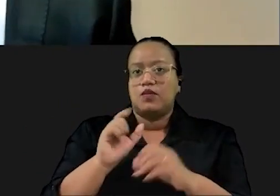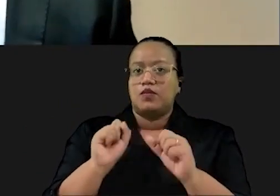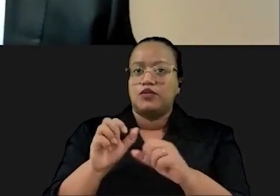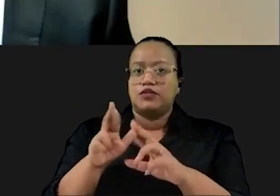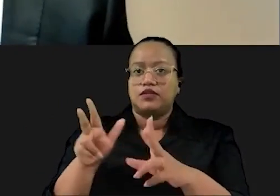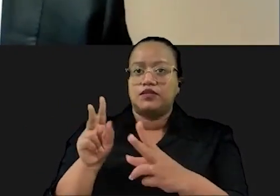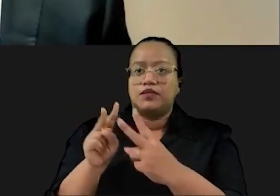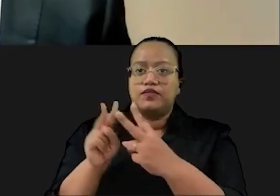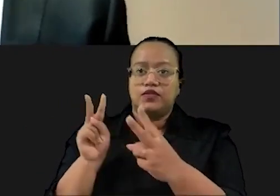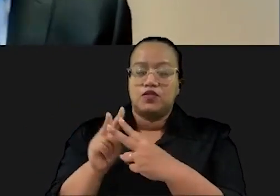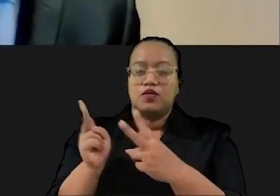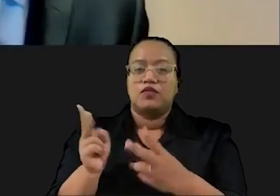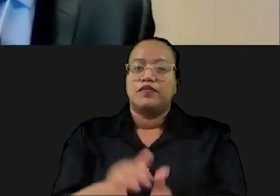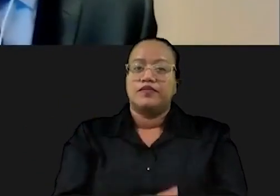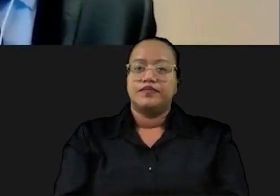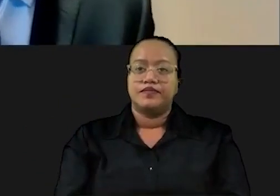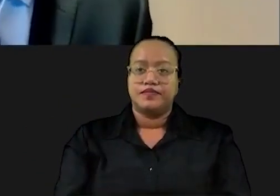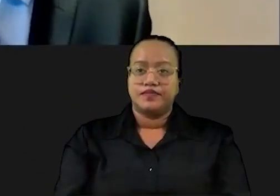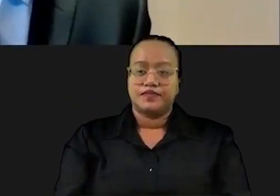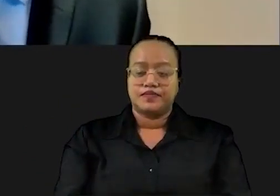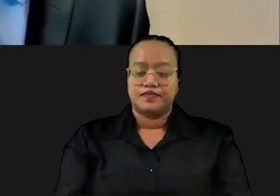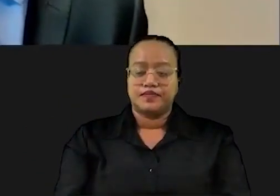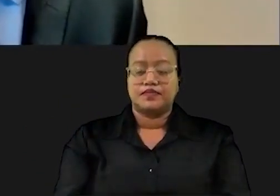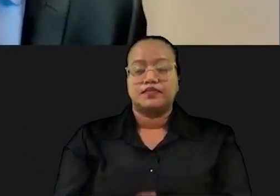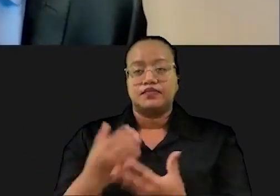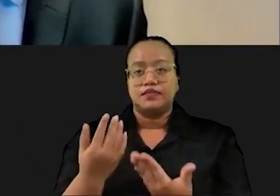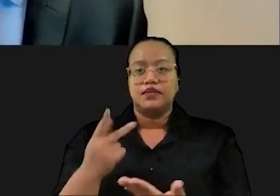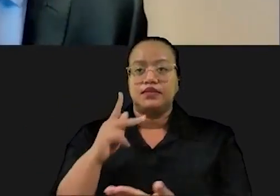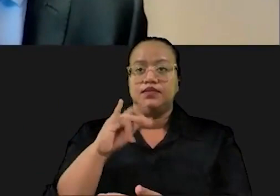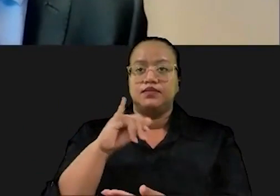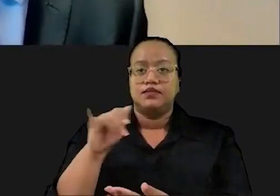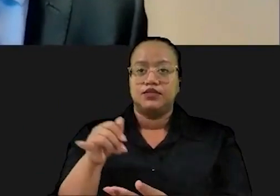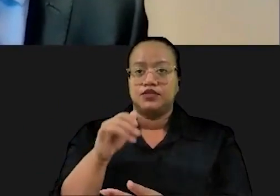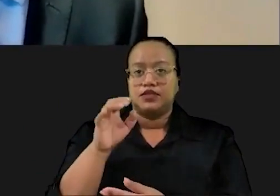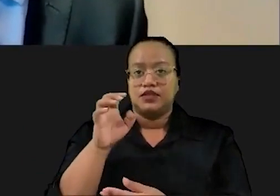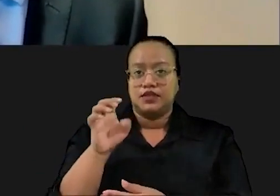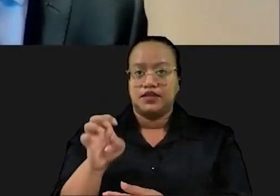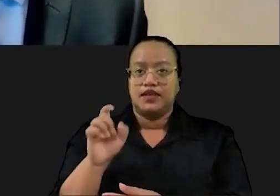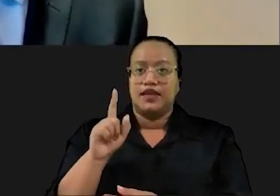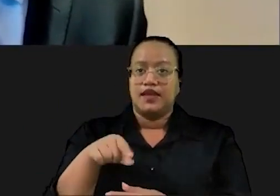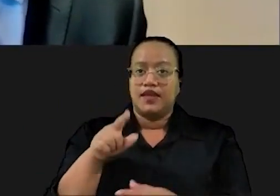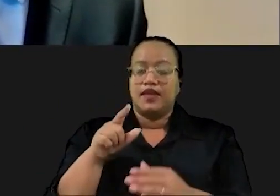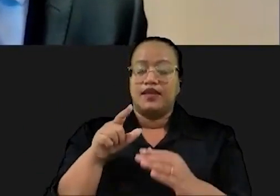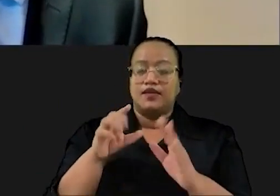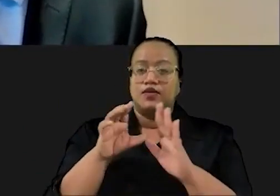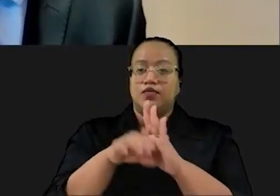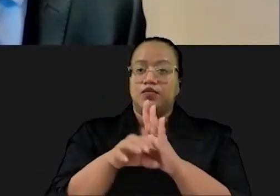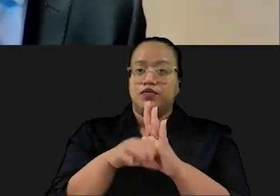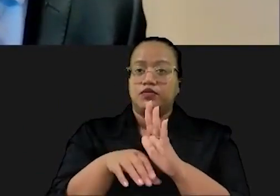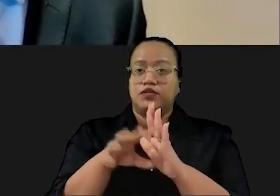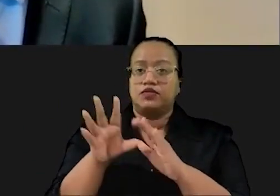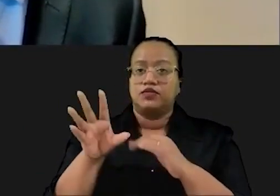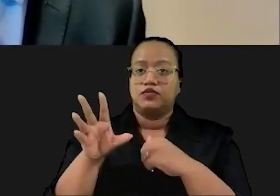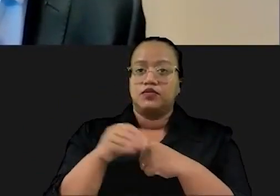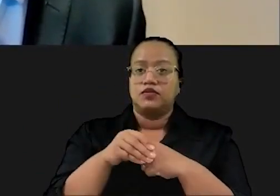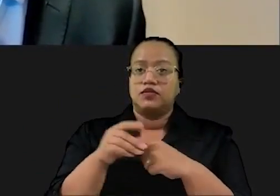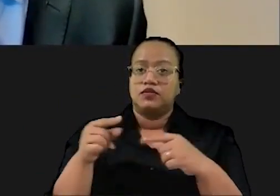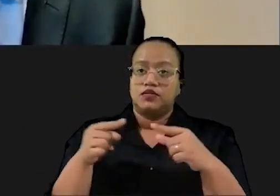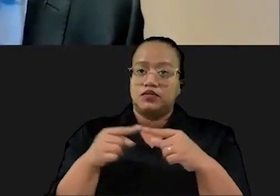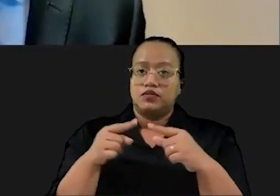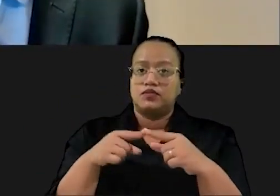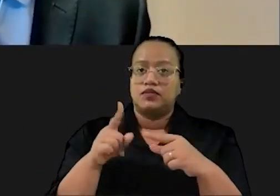No PJE, é exatamente essa concepção que foi adotada. Isso está no coração do PJE. Tem